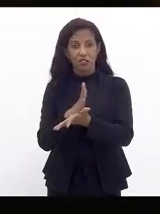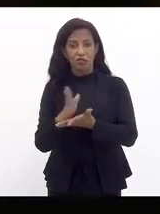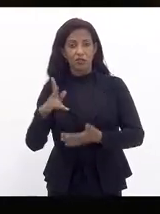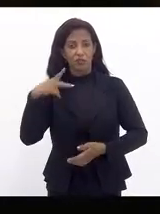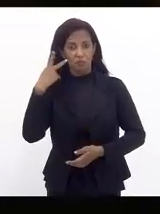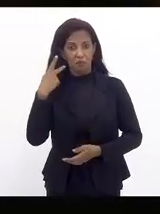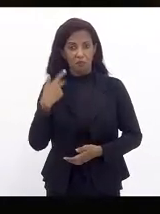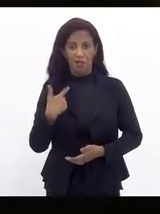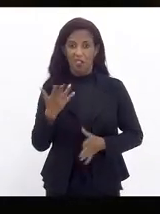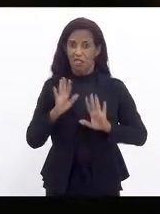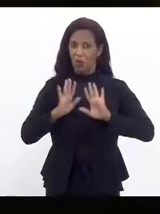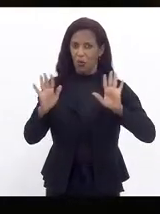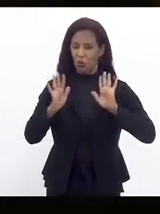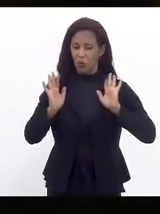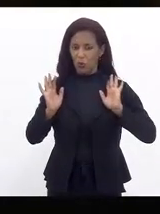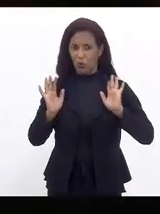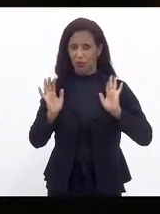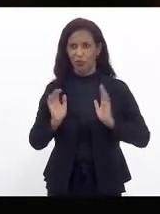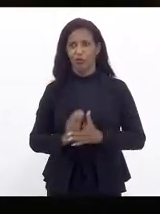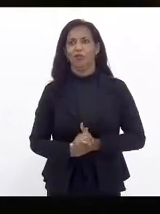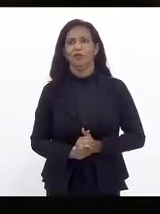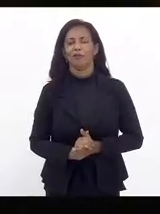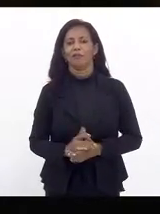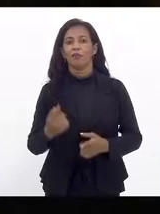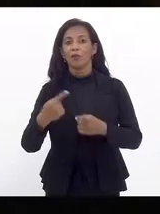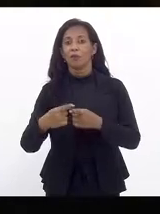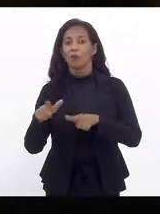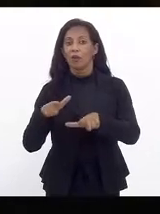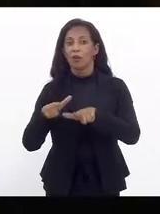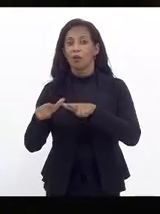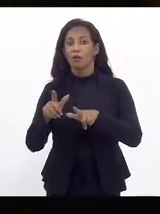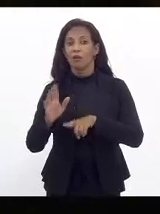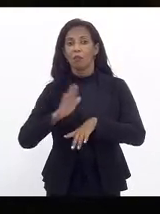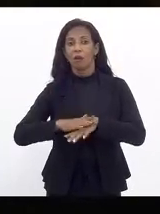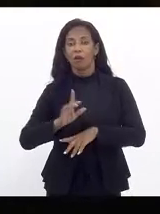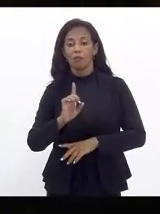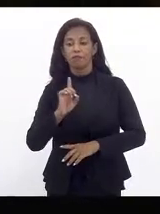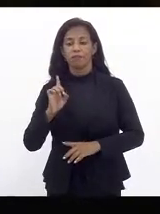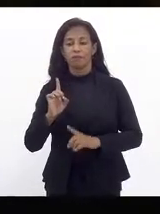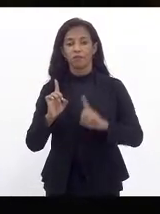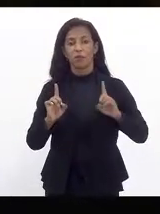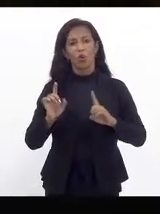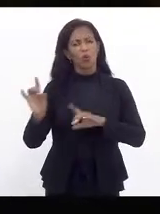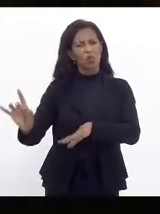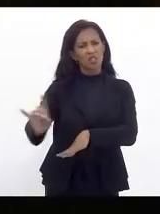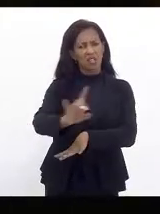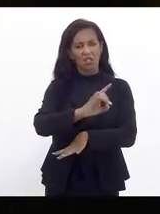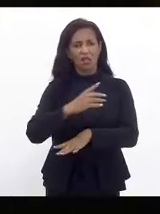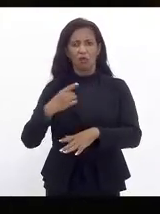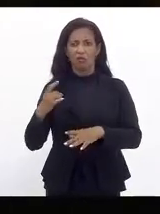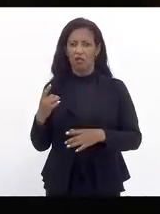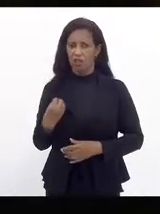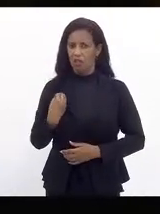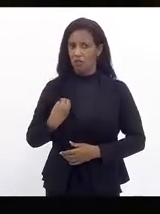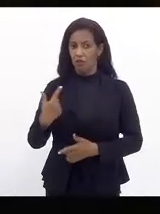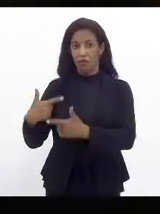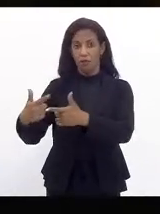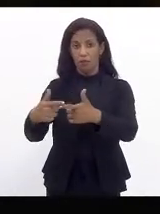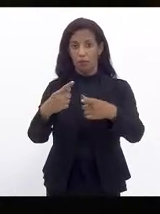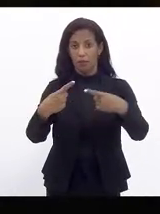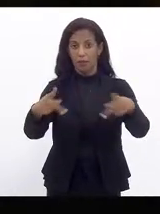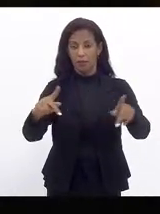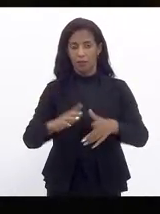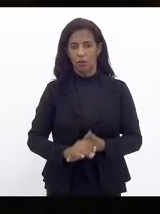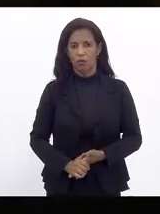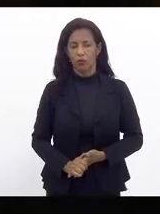parlamentares. Não que eu goste de fazer isso, porque o trabalho é individual, ó. O que cada um faz da sua vida, problema.